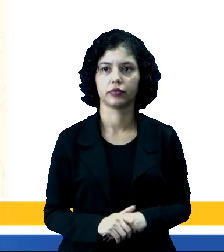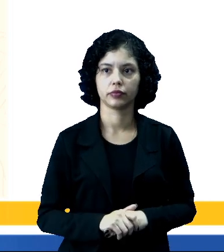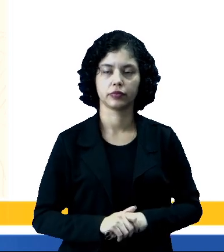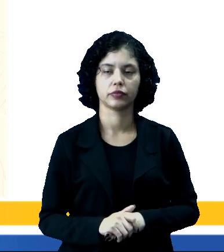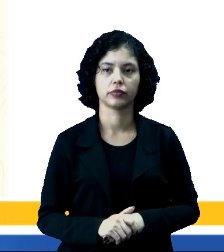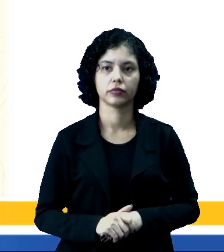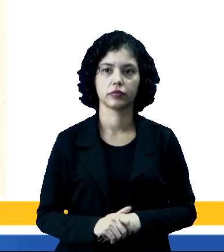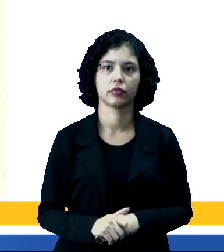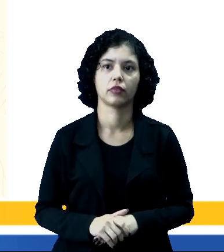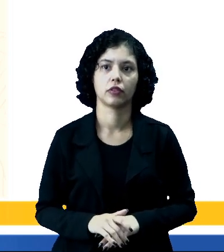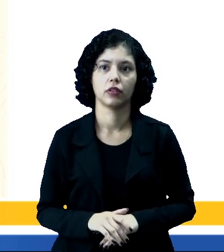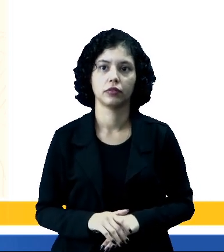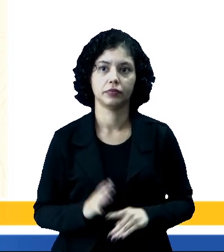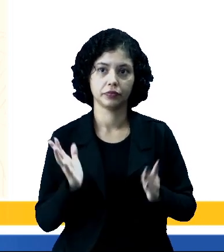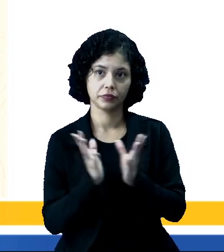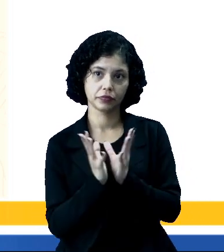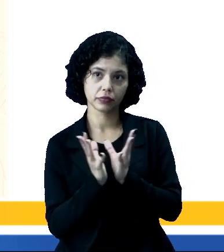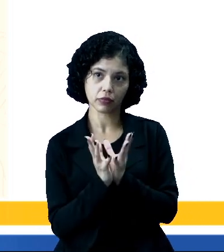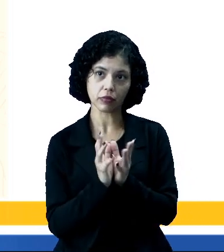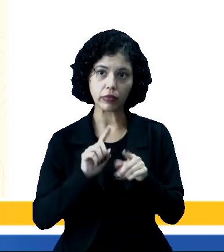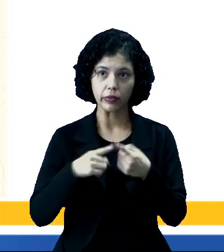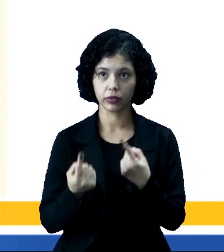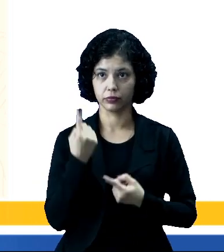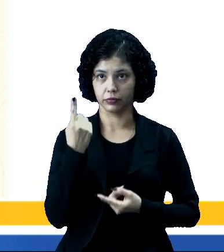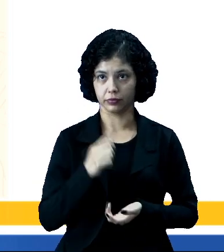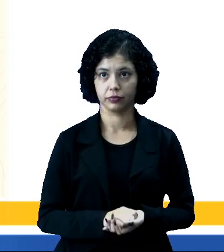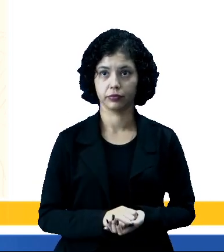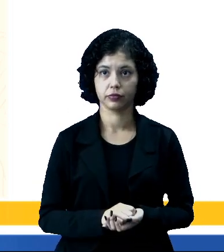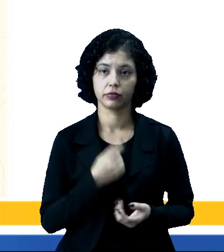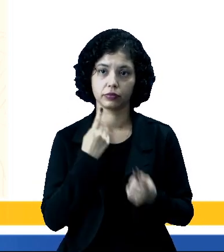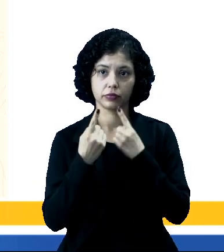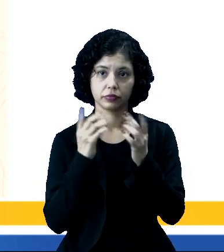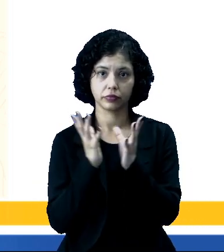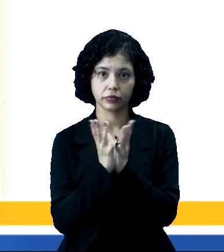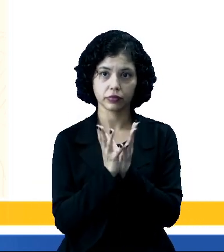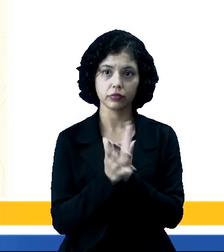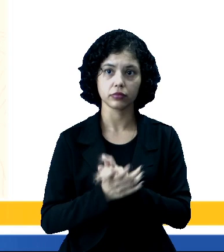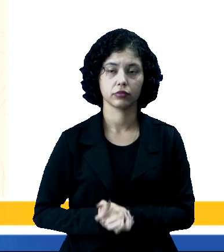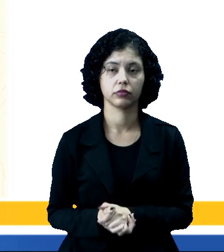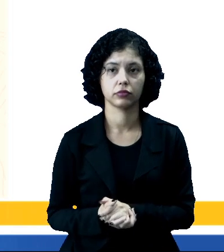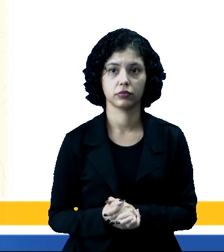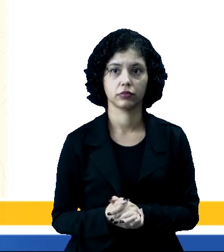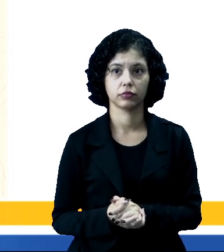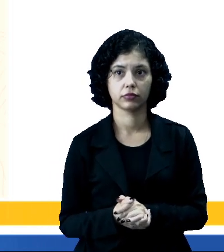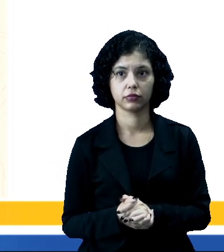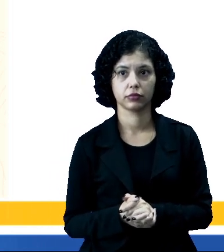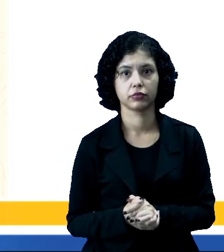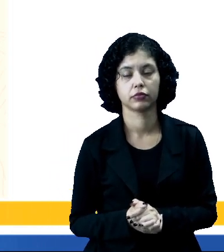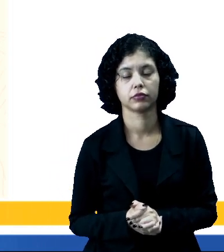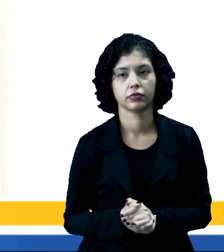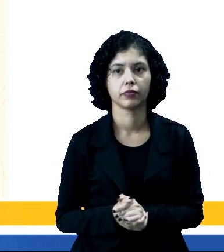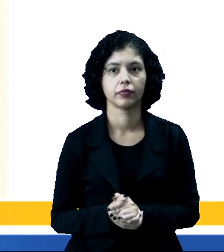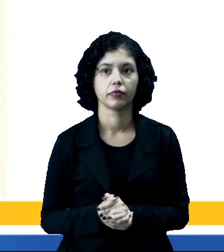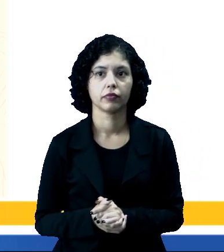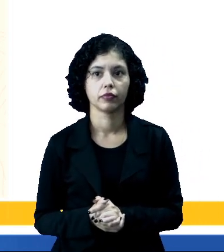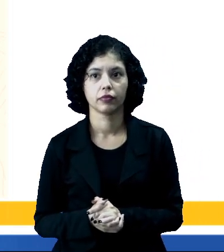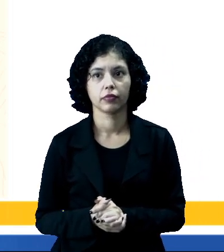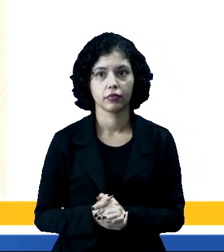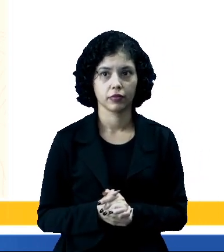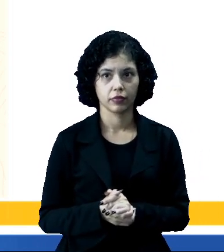nós temos um grupo ali, né, que tem mais de uma pessoa. Então temos um discurso coletivo. Aí o tal de Tonho diz ali: